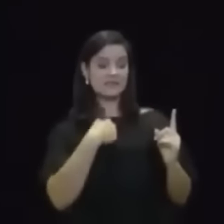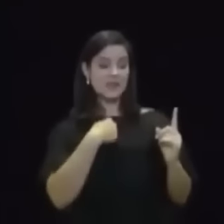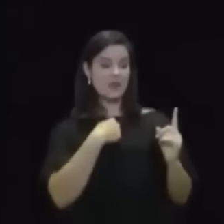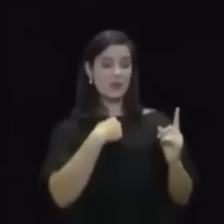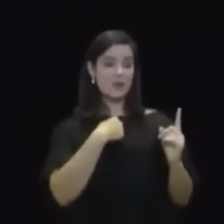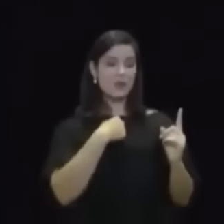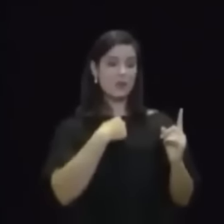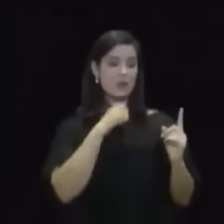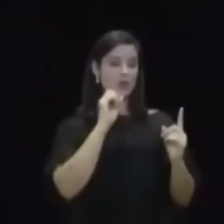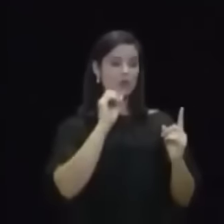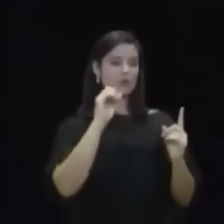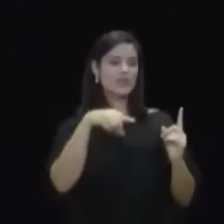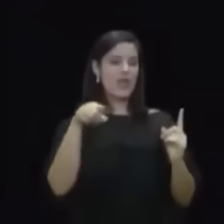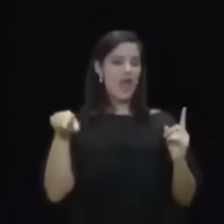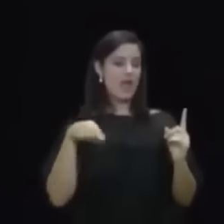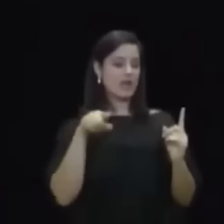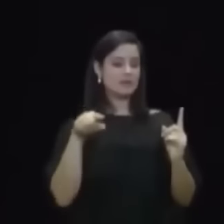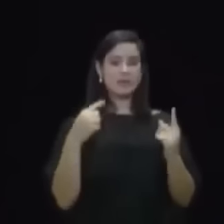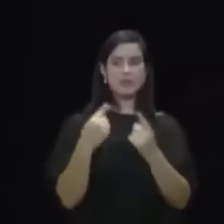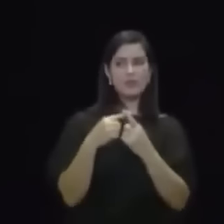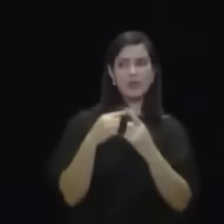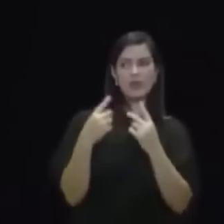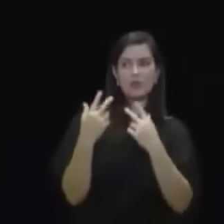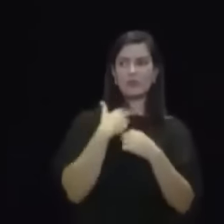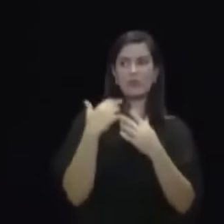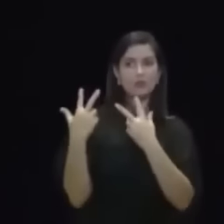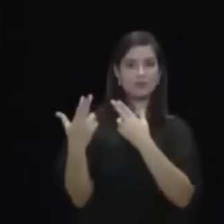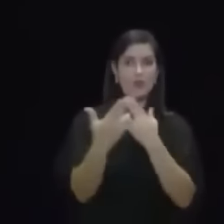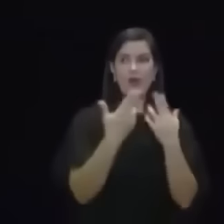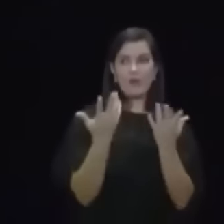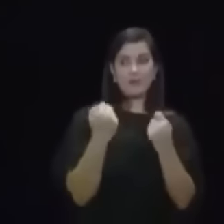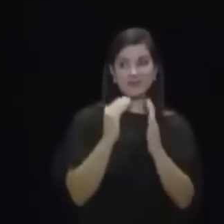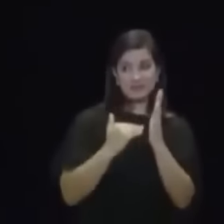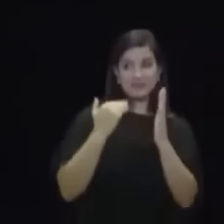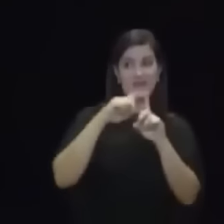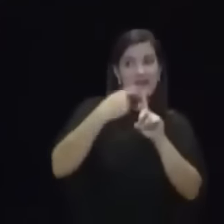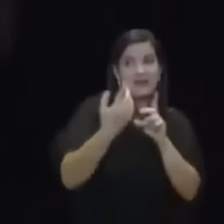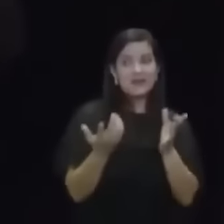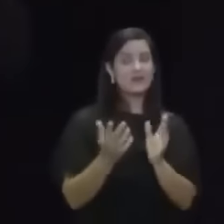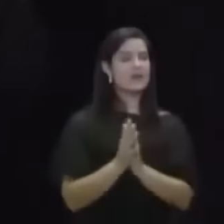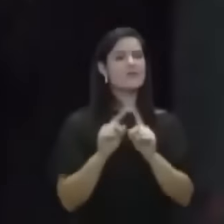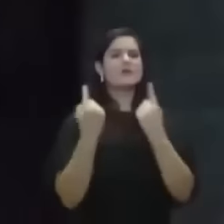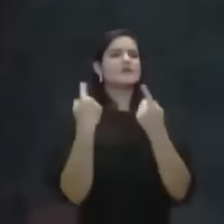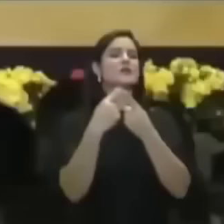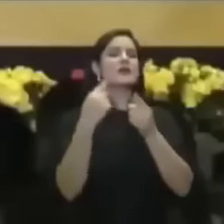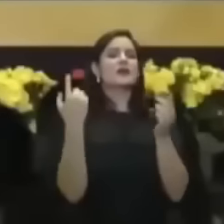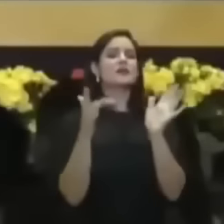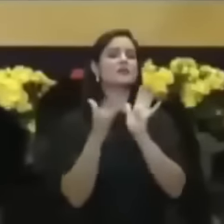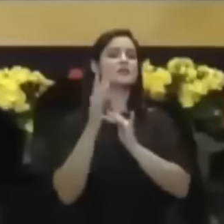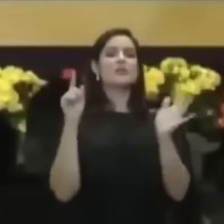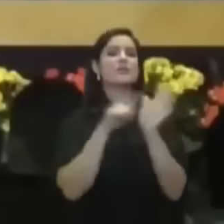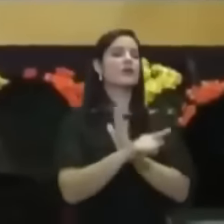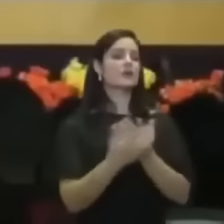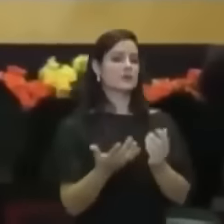estou te entendendo. Não basta amar igual? Tem que amar mais? Mas por que Jesus perguntou isso para